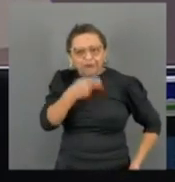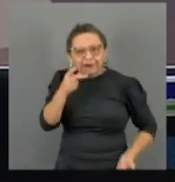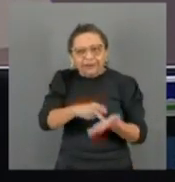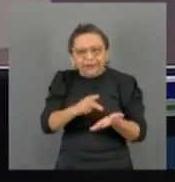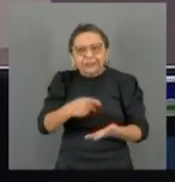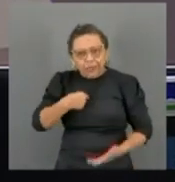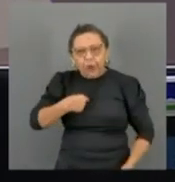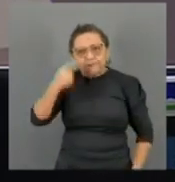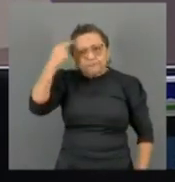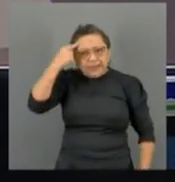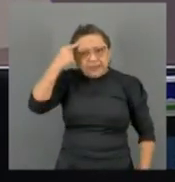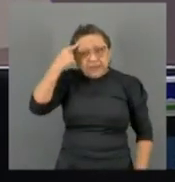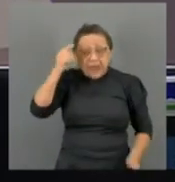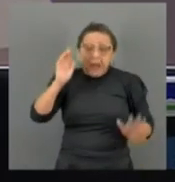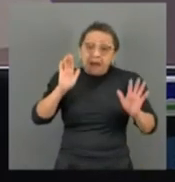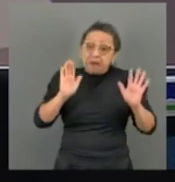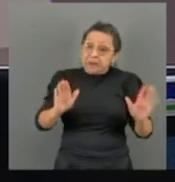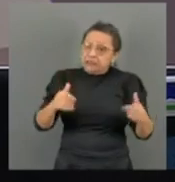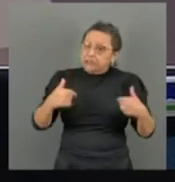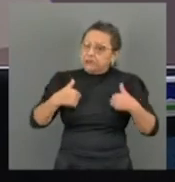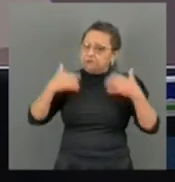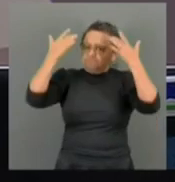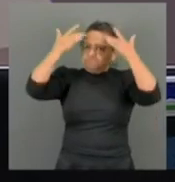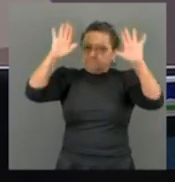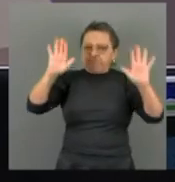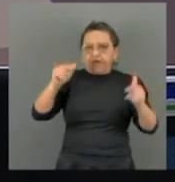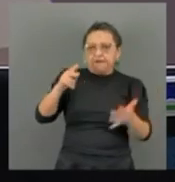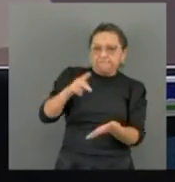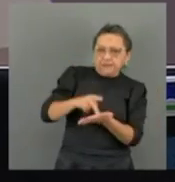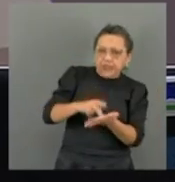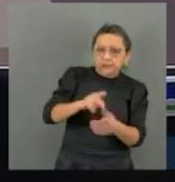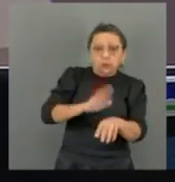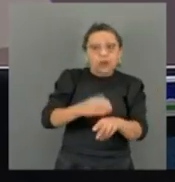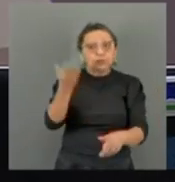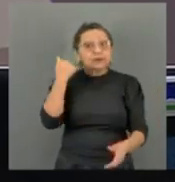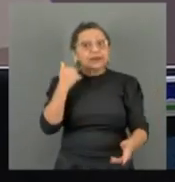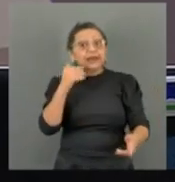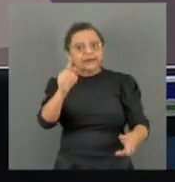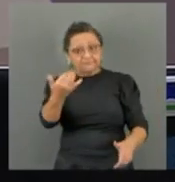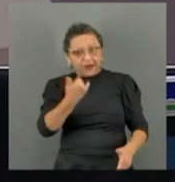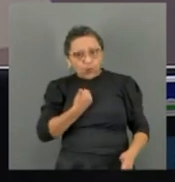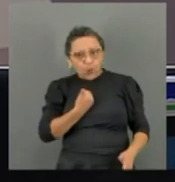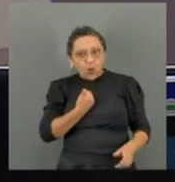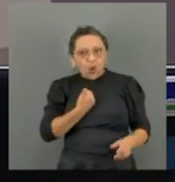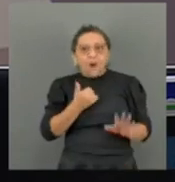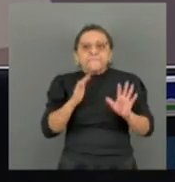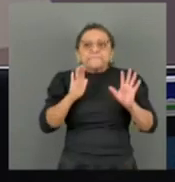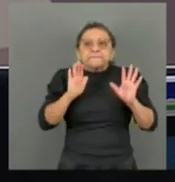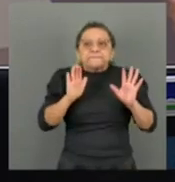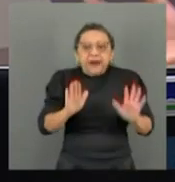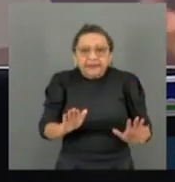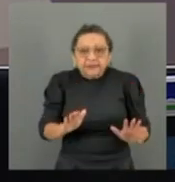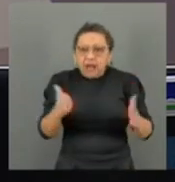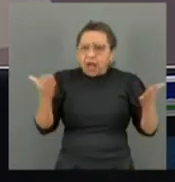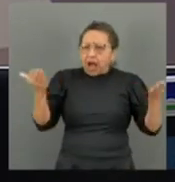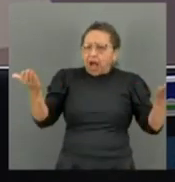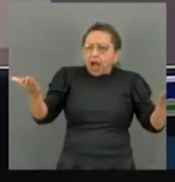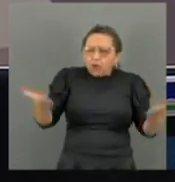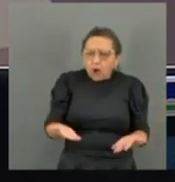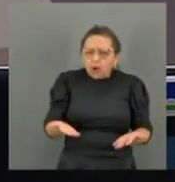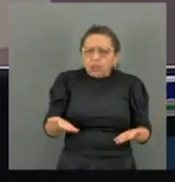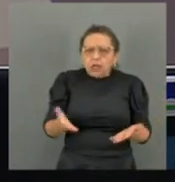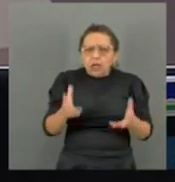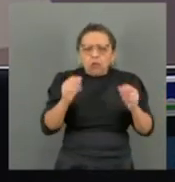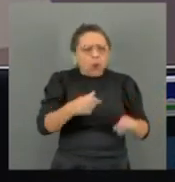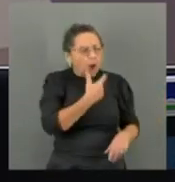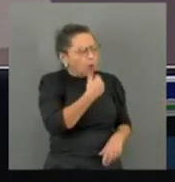se foi verdade, não sei se foi verdade quando ele me disse, ok, Mas agora, como o David descreve,